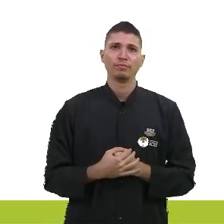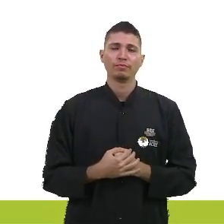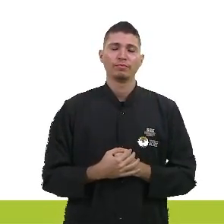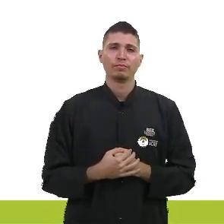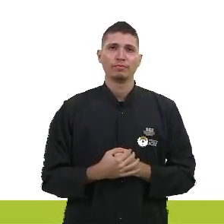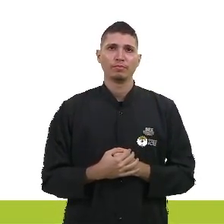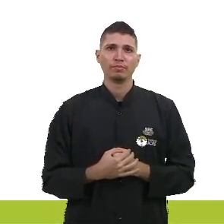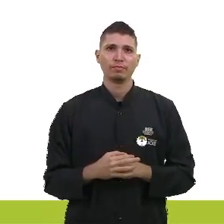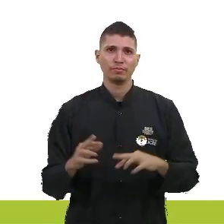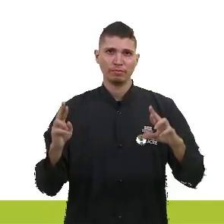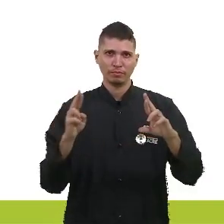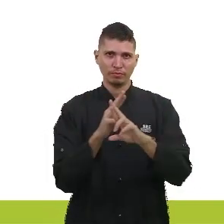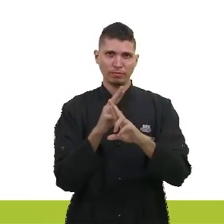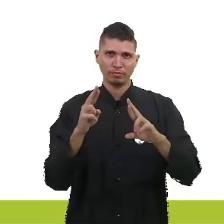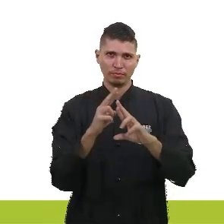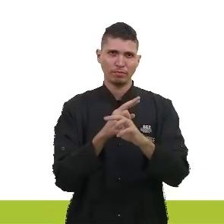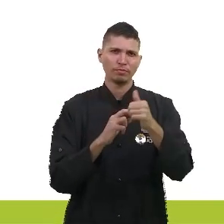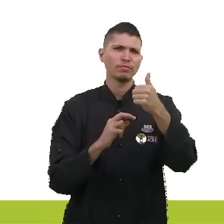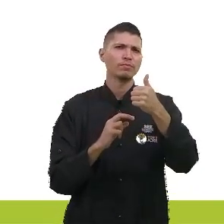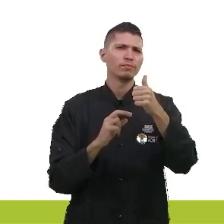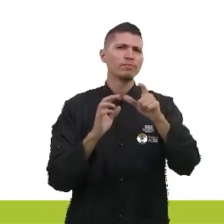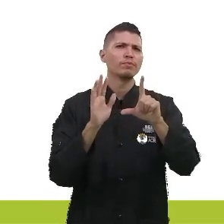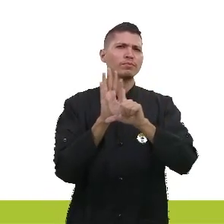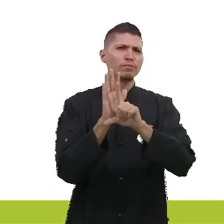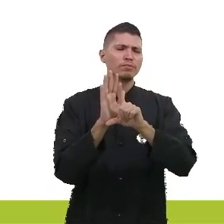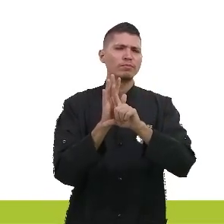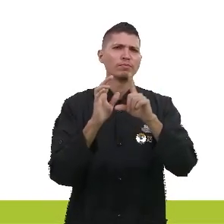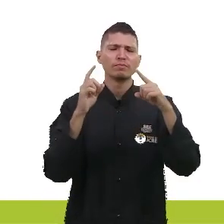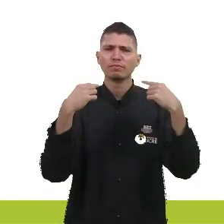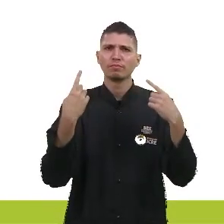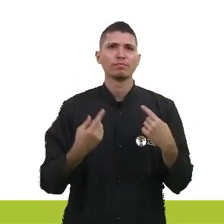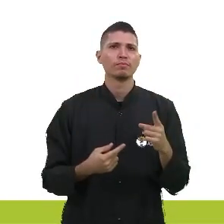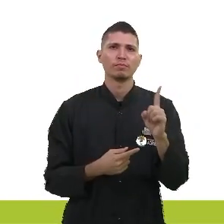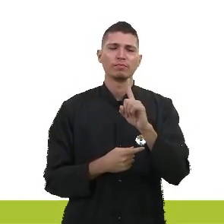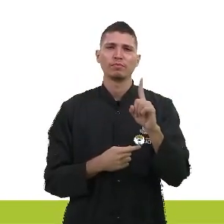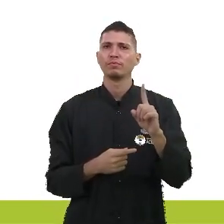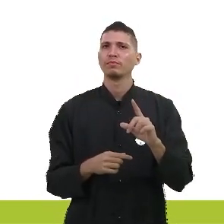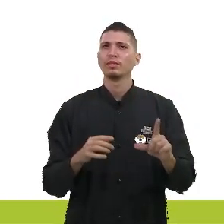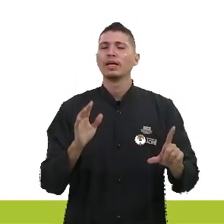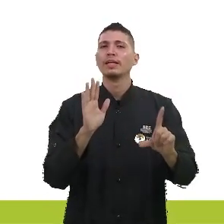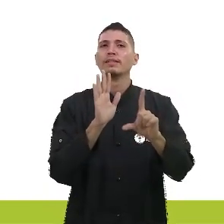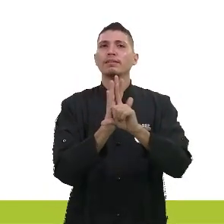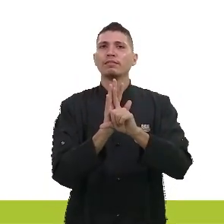está relacionado à primeira lei de Newton? Não, nós vimos que a primeira lei de Newton,